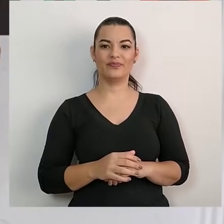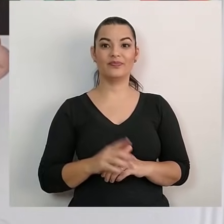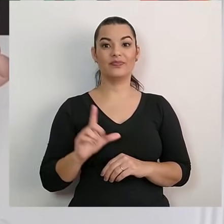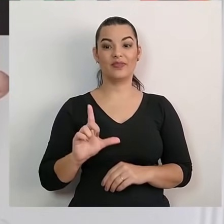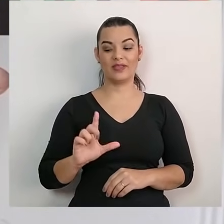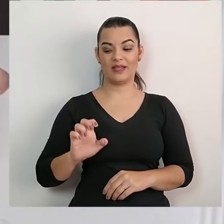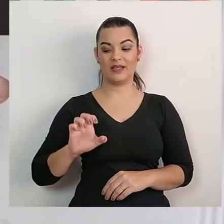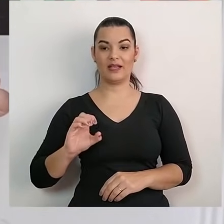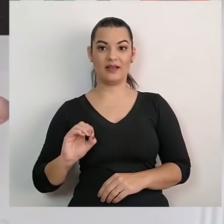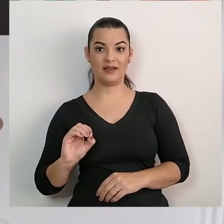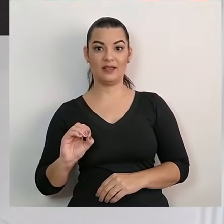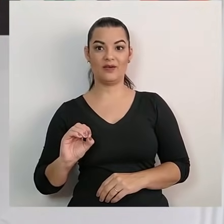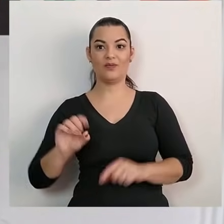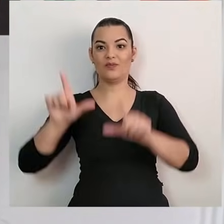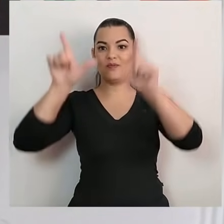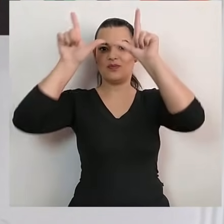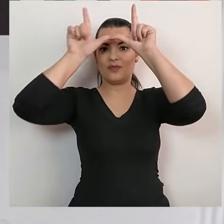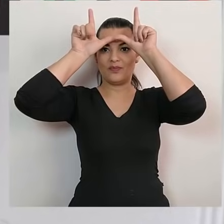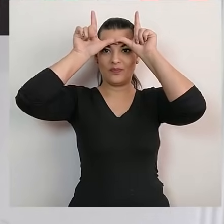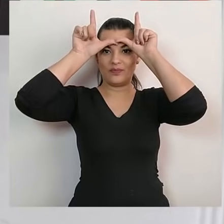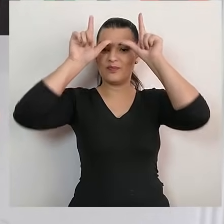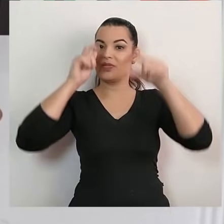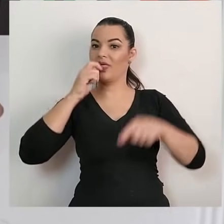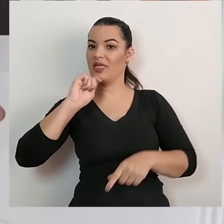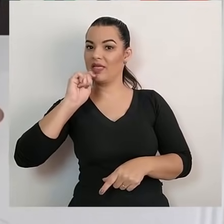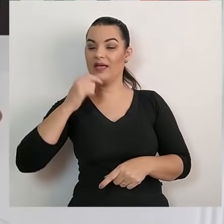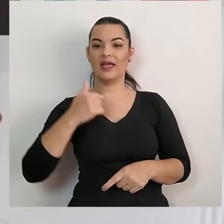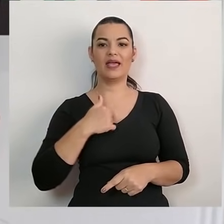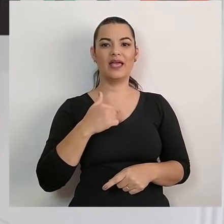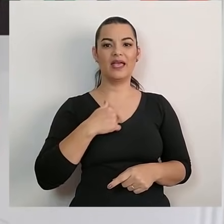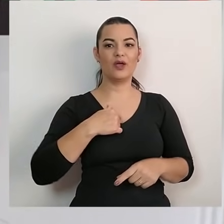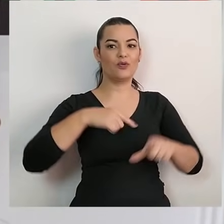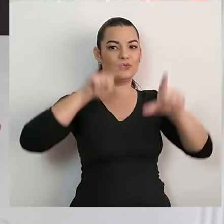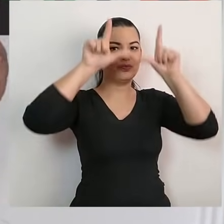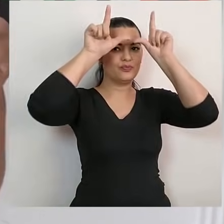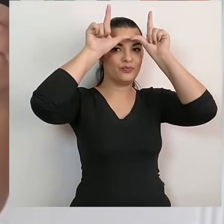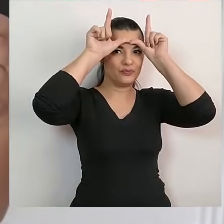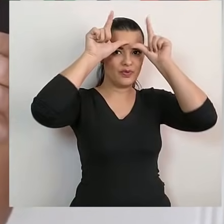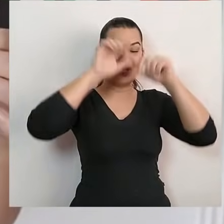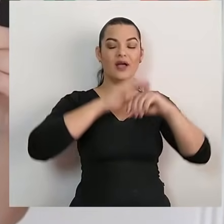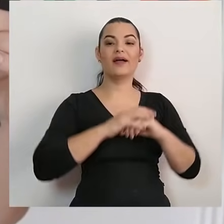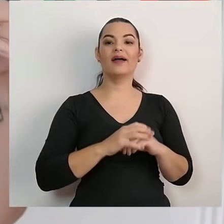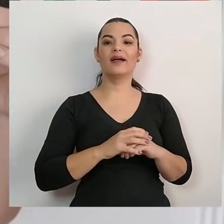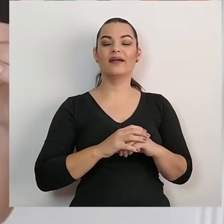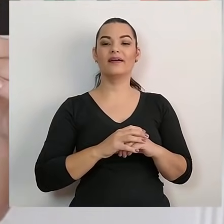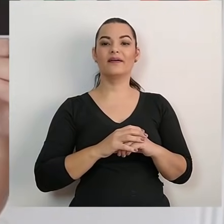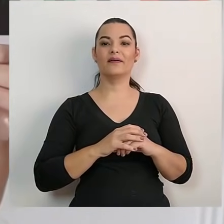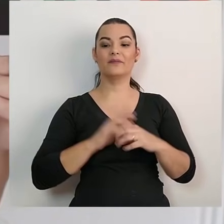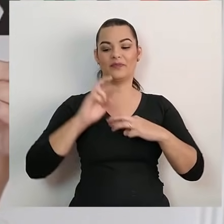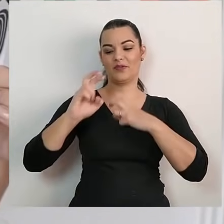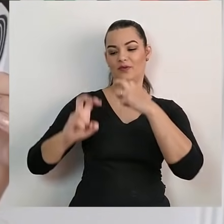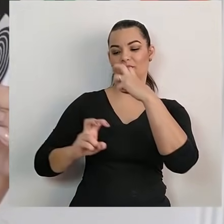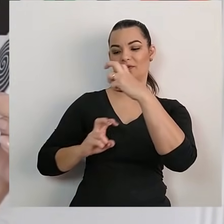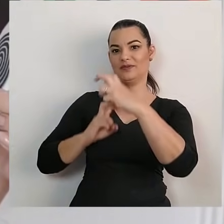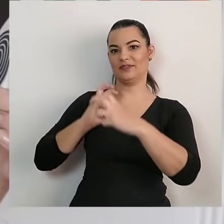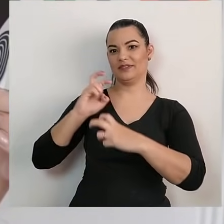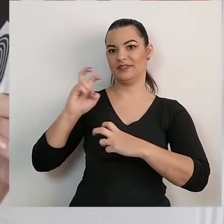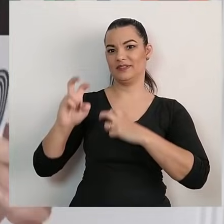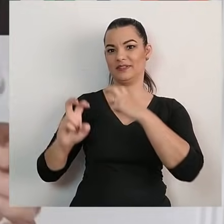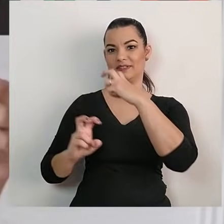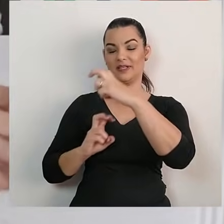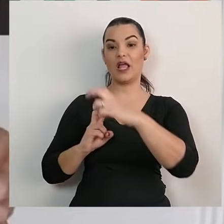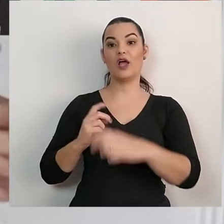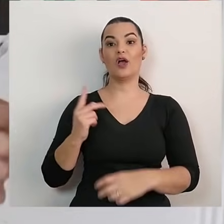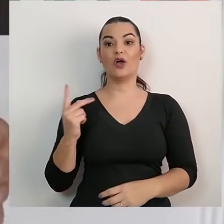do pirulito e eu estava com a carta da roda gigante, certo? Então, os dois ficarão frente a